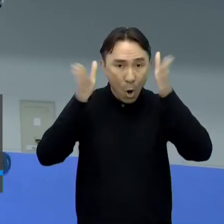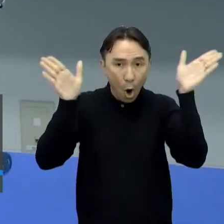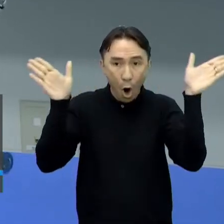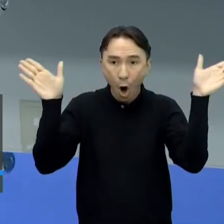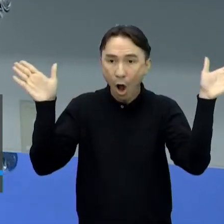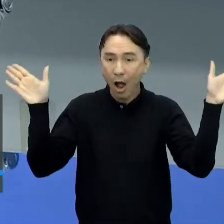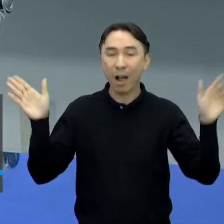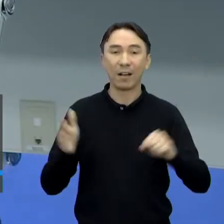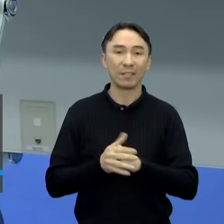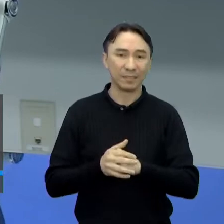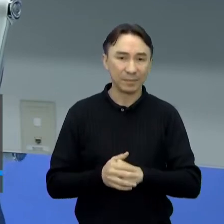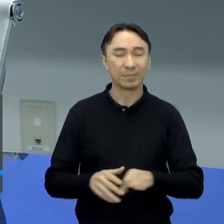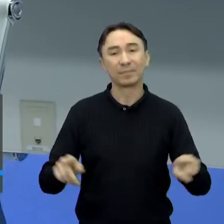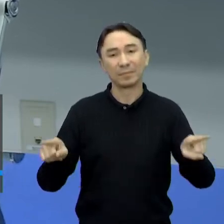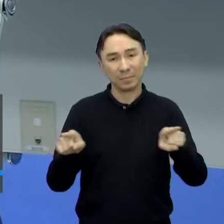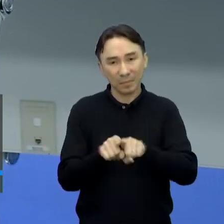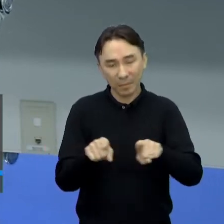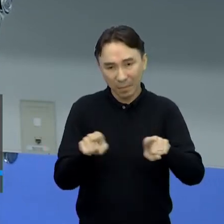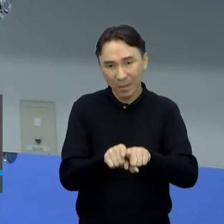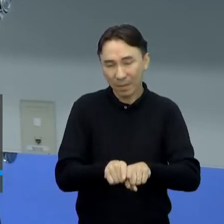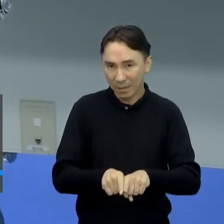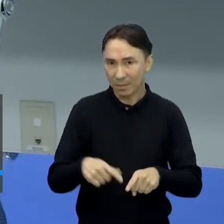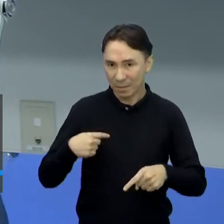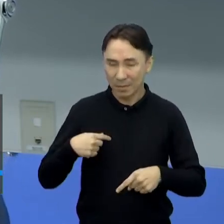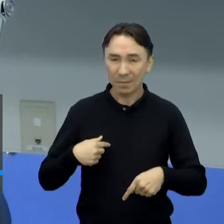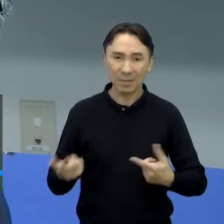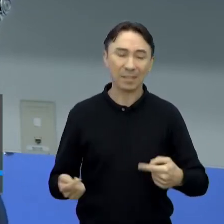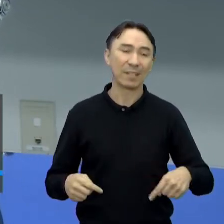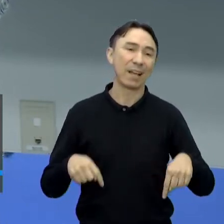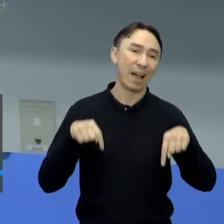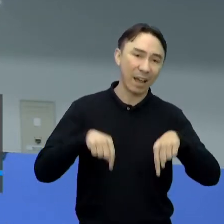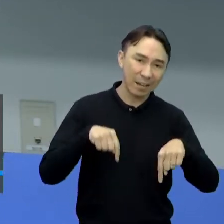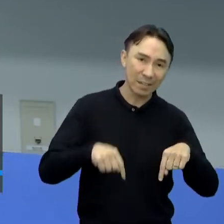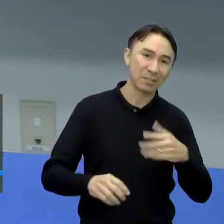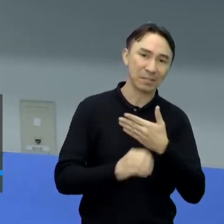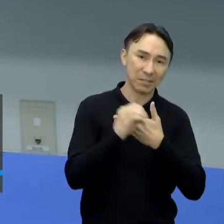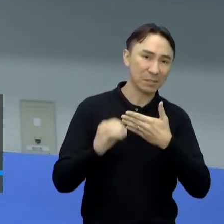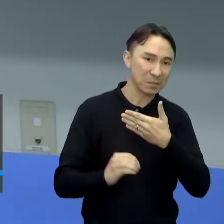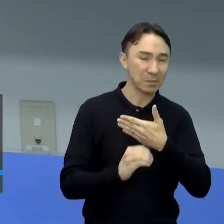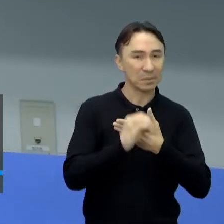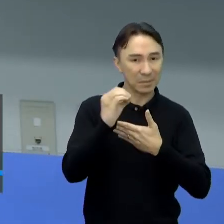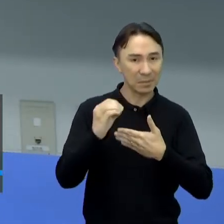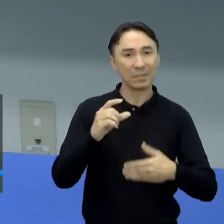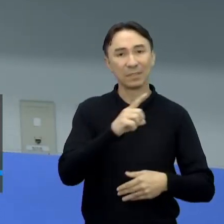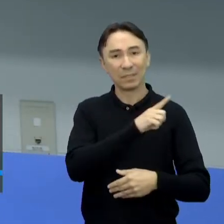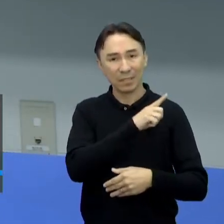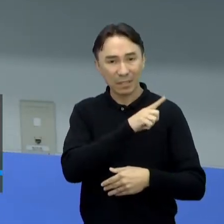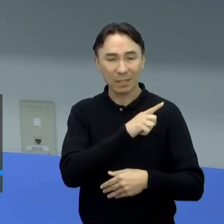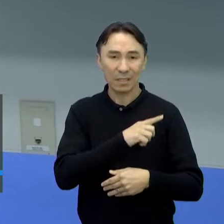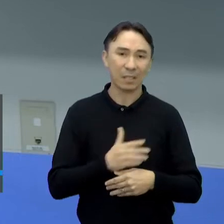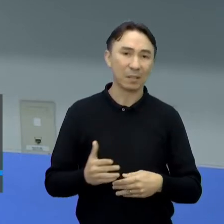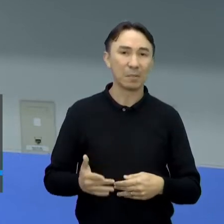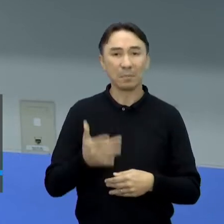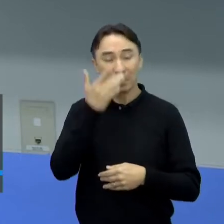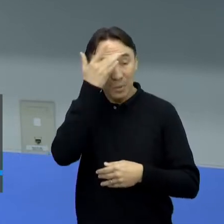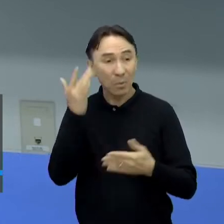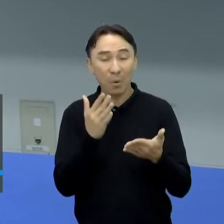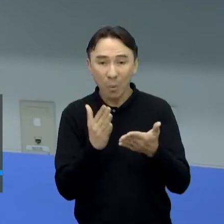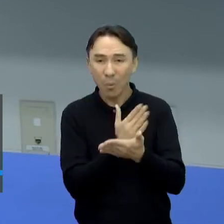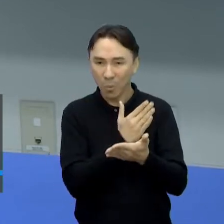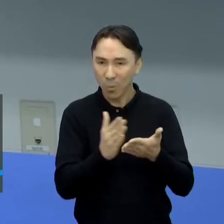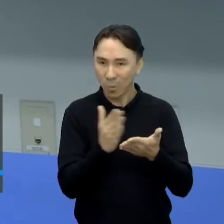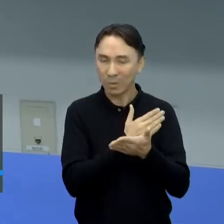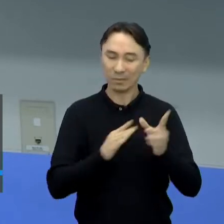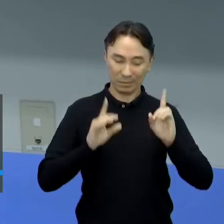a descrição, uma vez que o apelo que o Centro de Mídias tem, junto com a galera que precisa de algumas